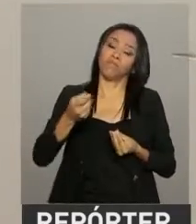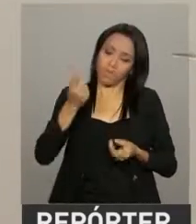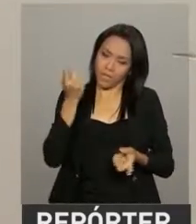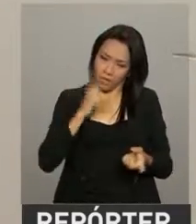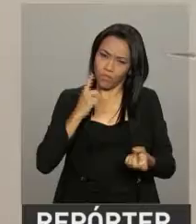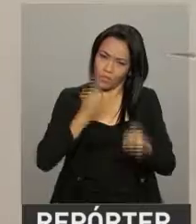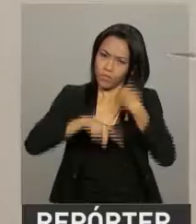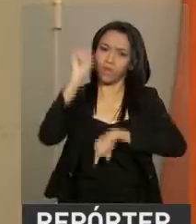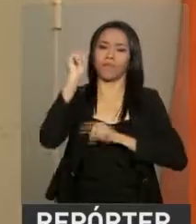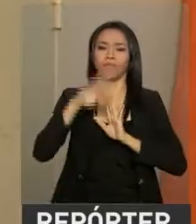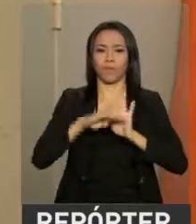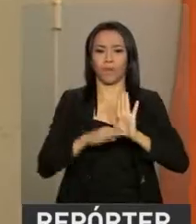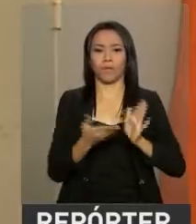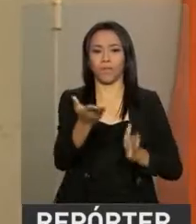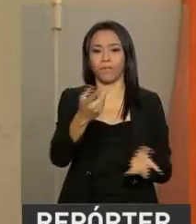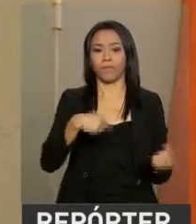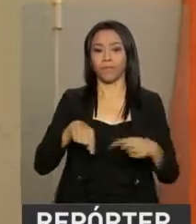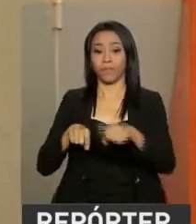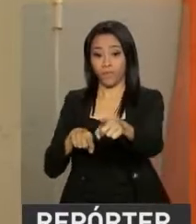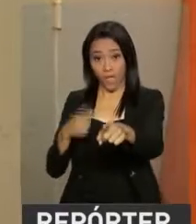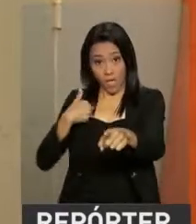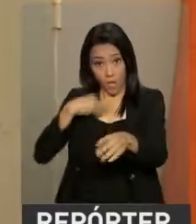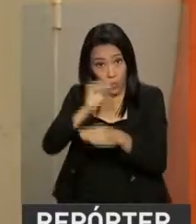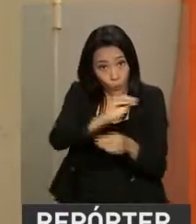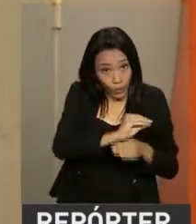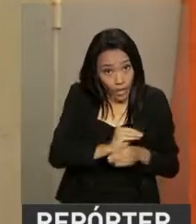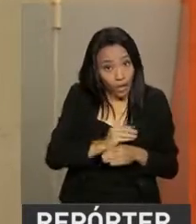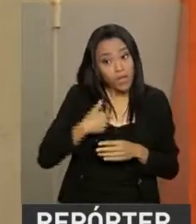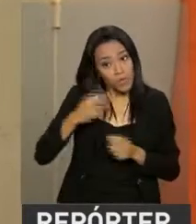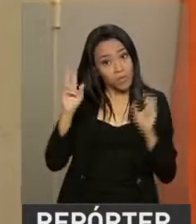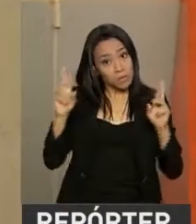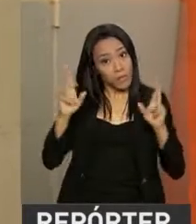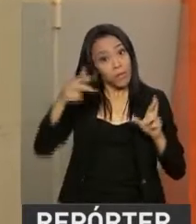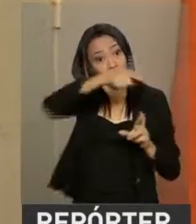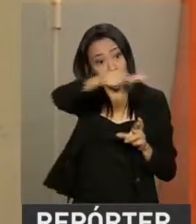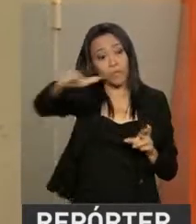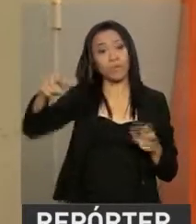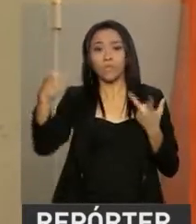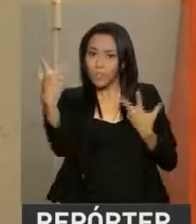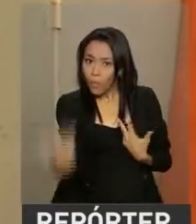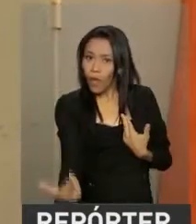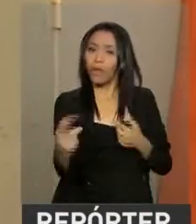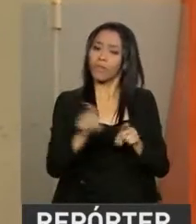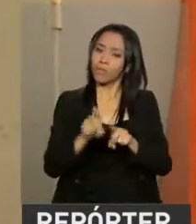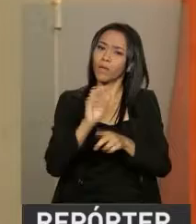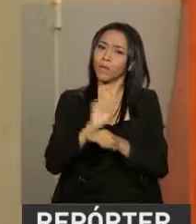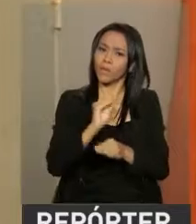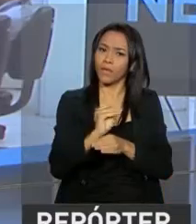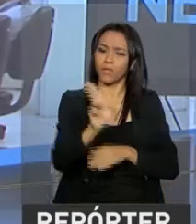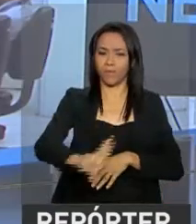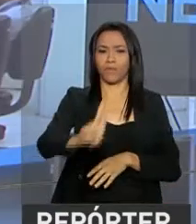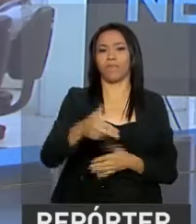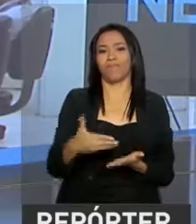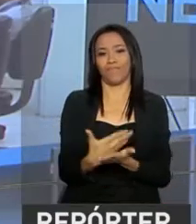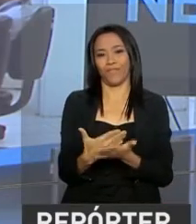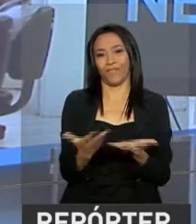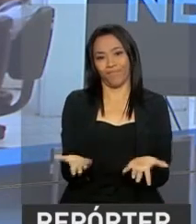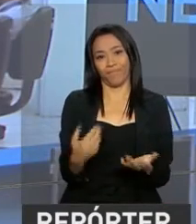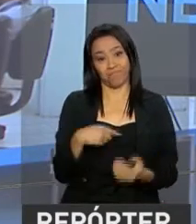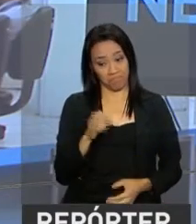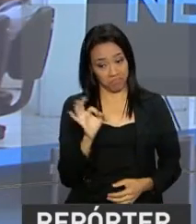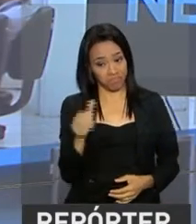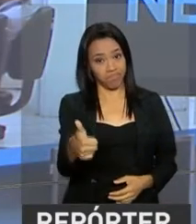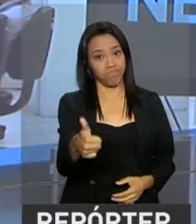esperado do jeito que eu fui idéia espera excluída e também para o próximo ano também usarem sair